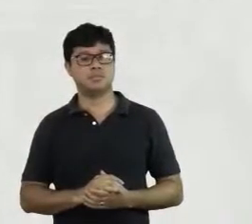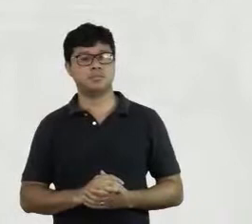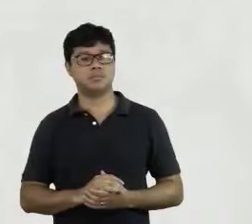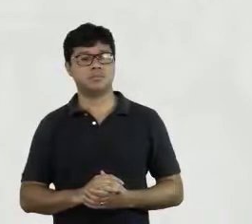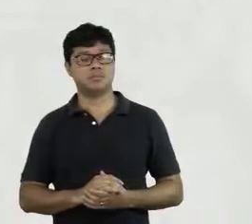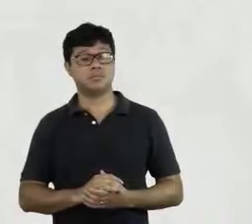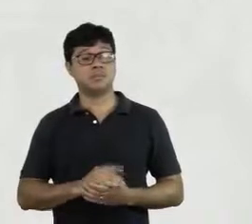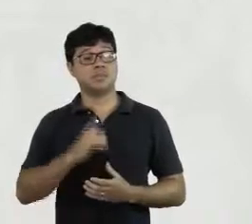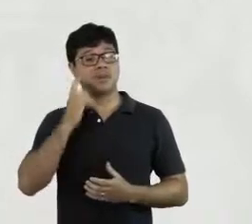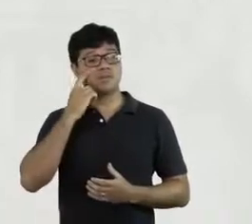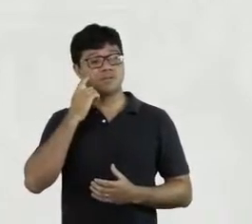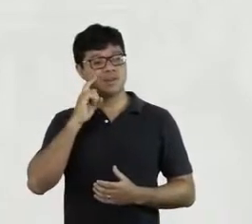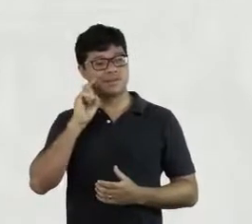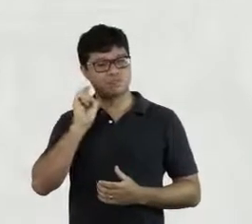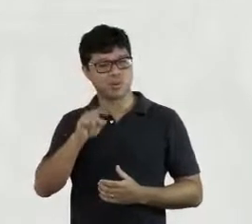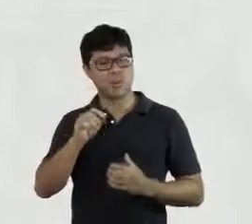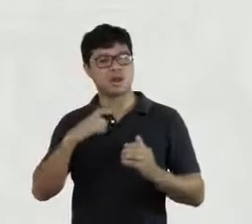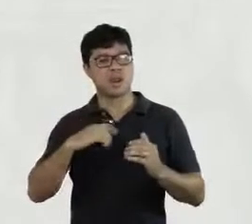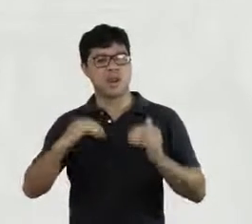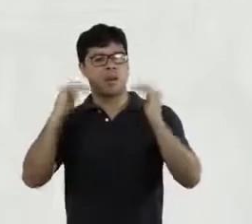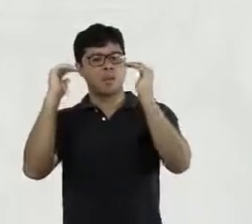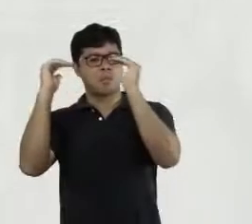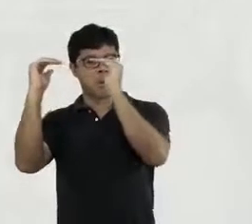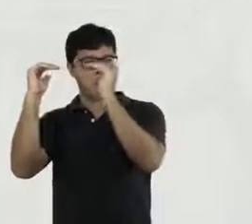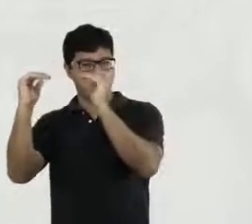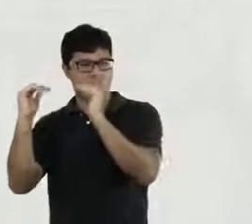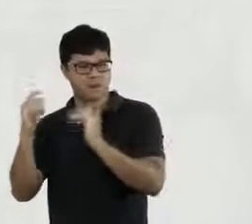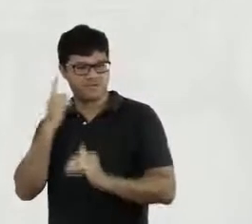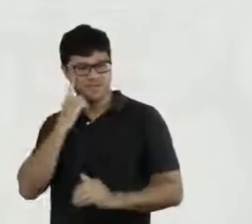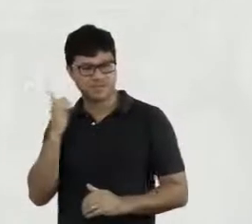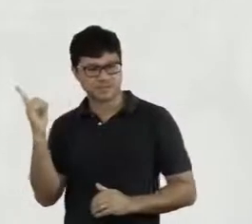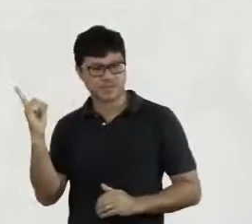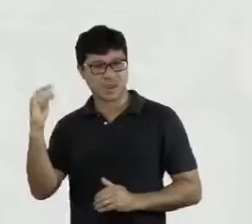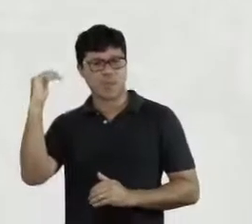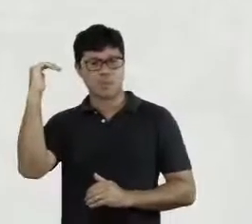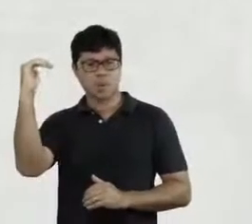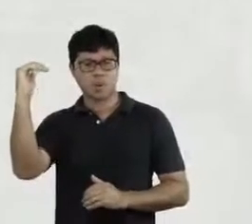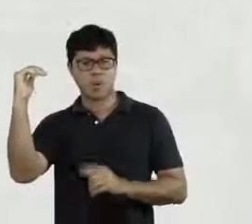essas são as técnicas, as etapas, que são praticamente simultâneas.